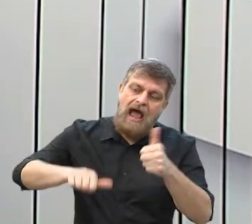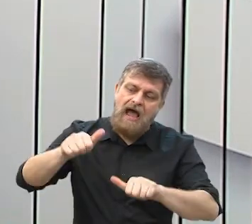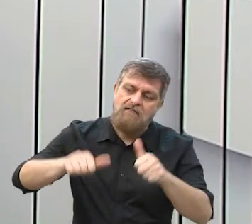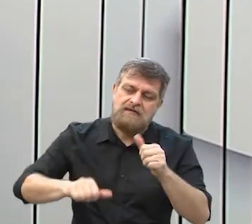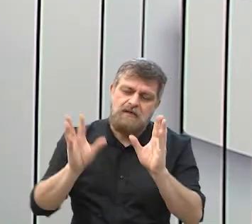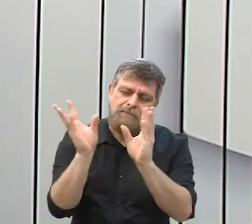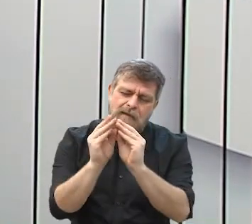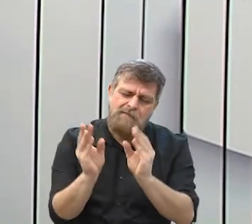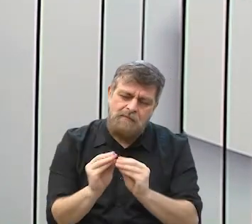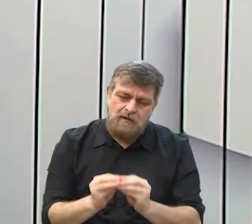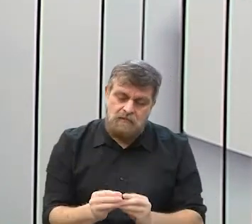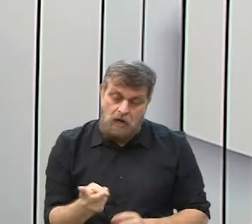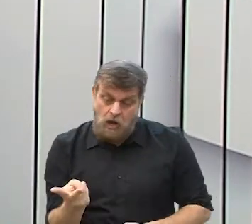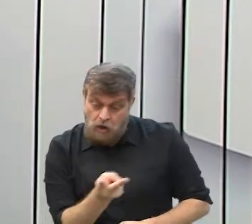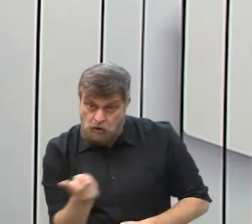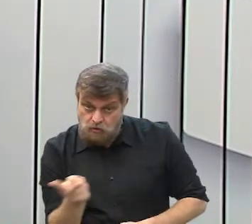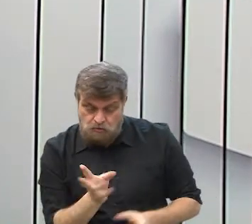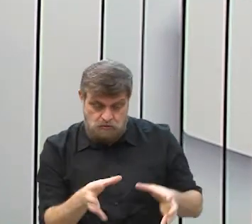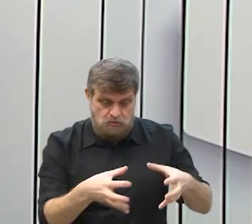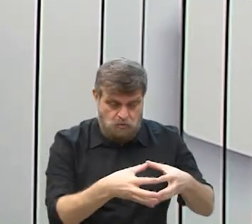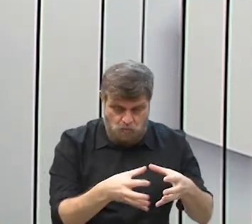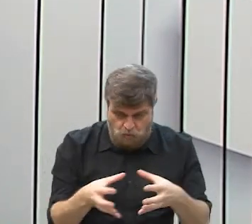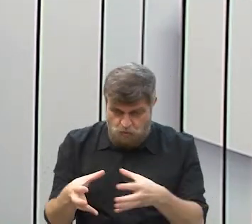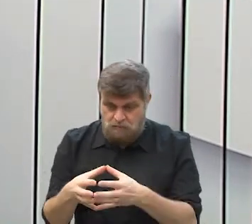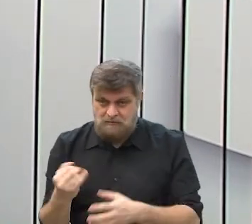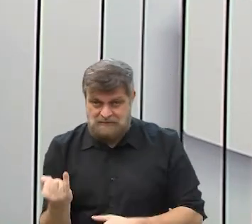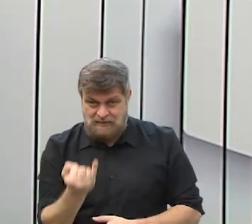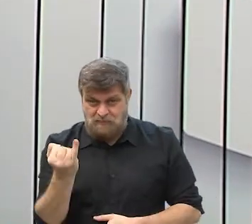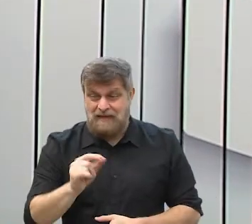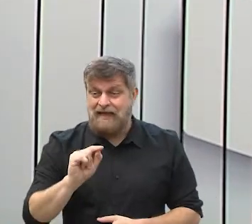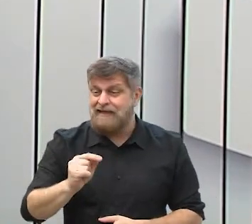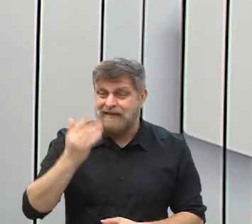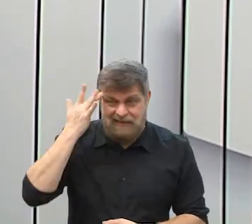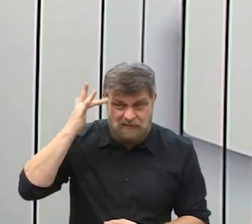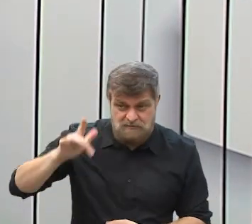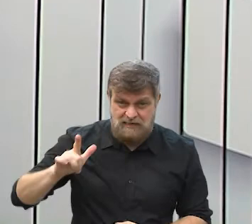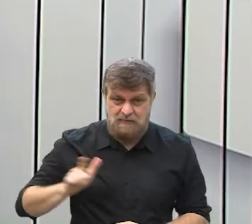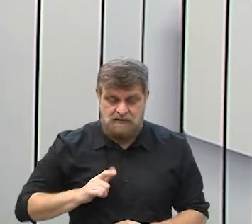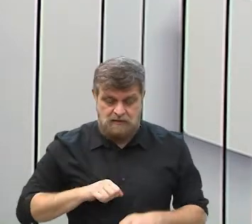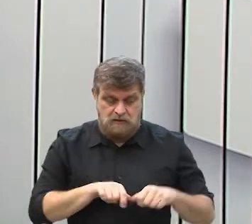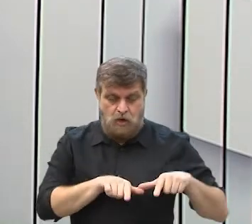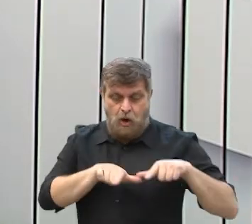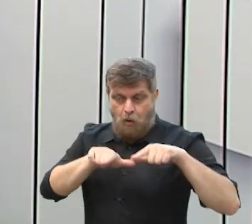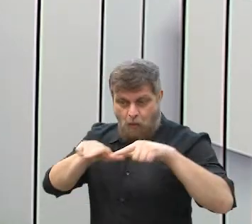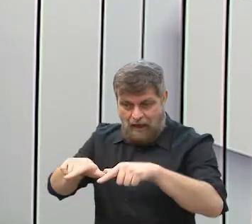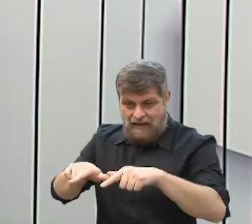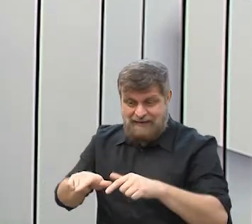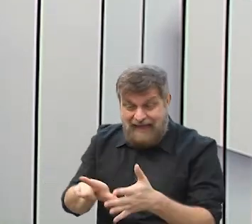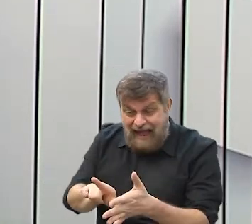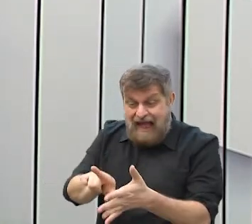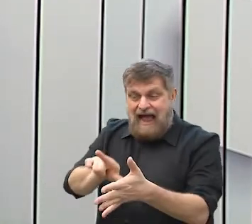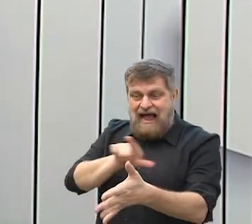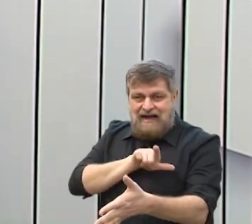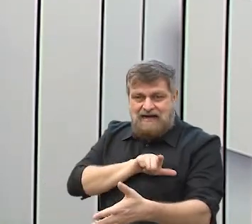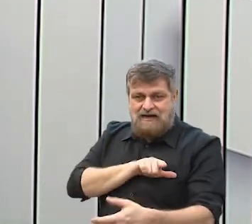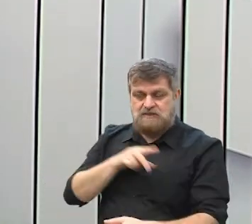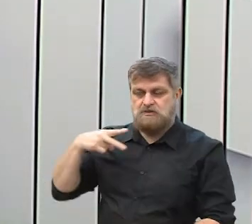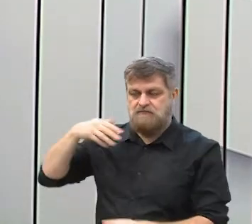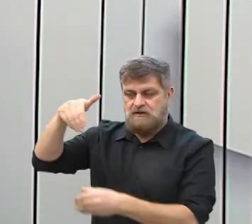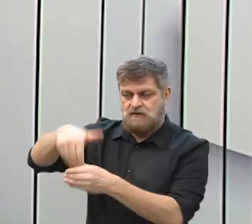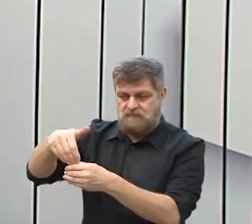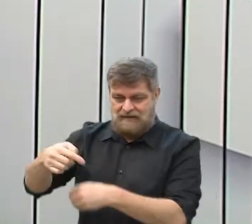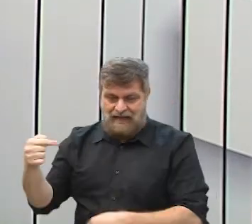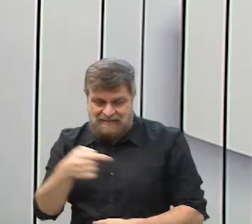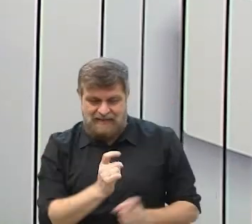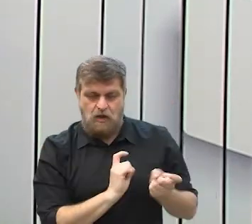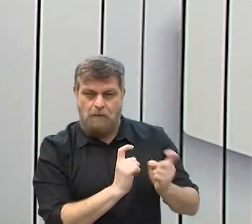duas pastas bastante importantes aqui. Para quem não sabe, em casa, a honraria, antes de ser votada em plenário, existe